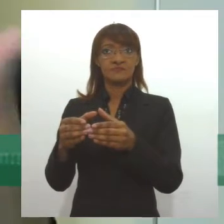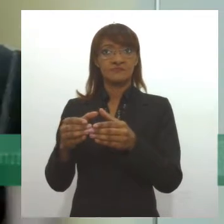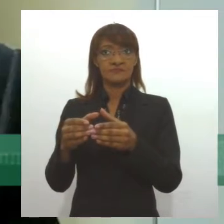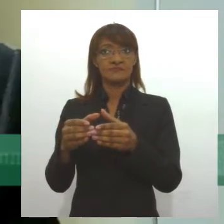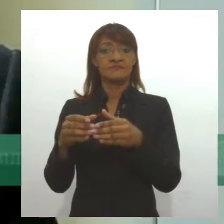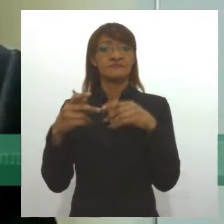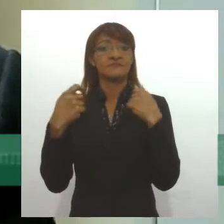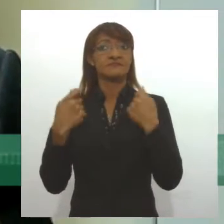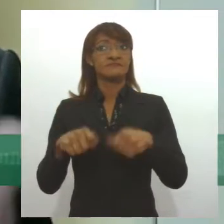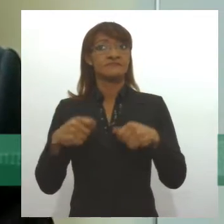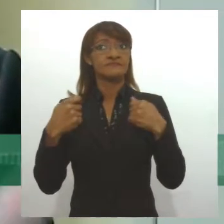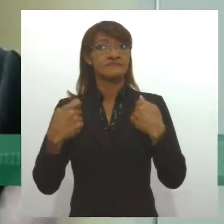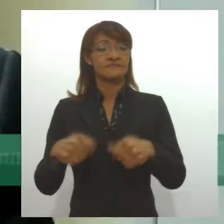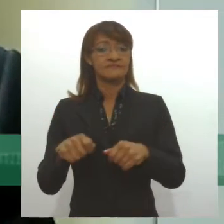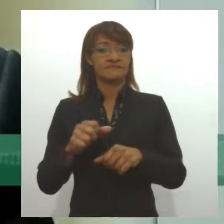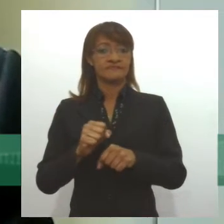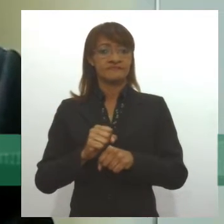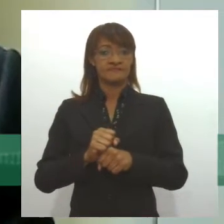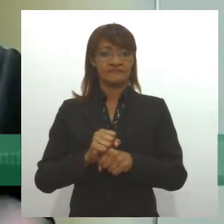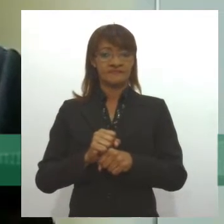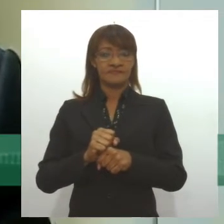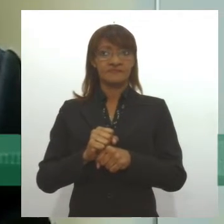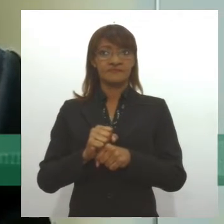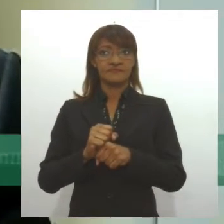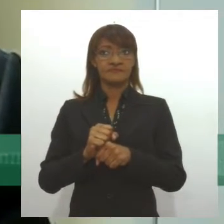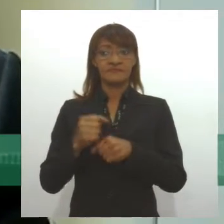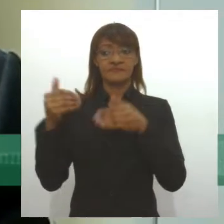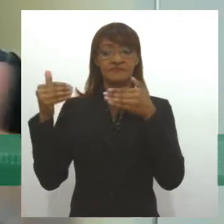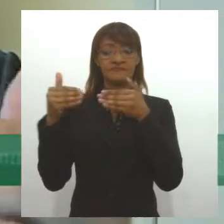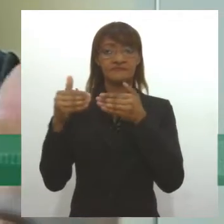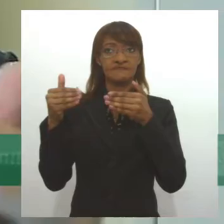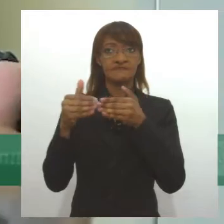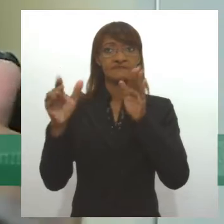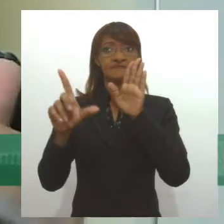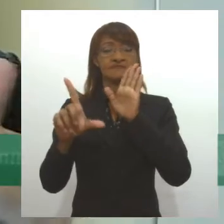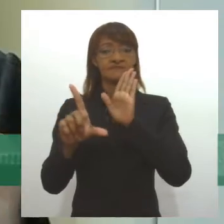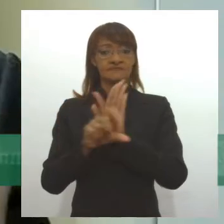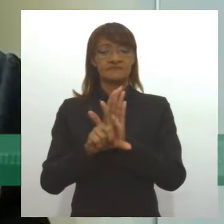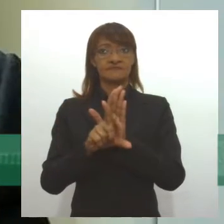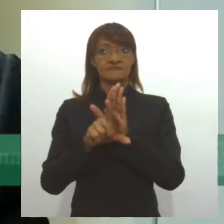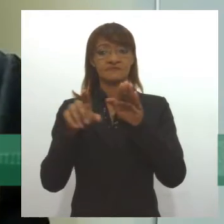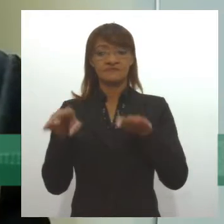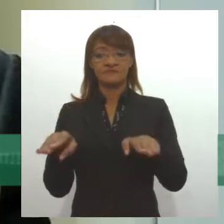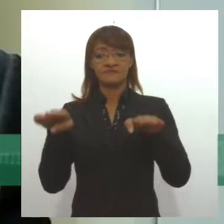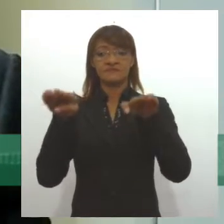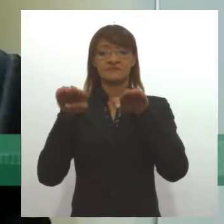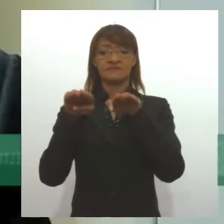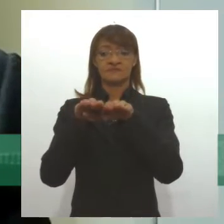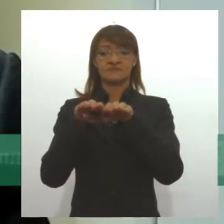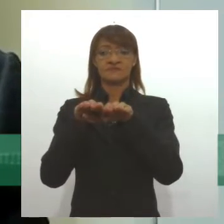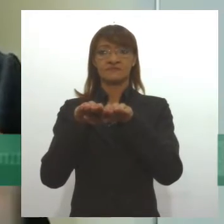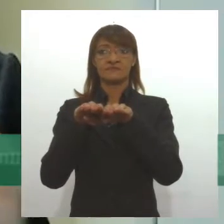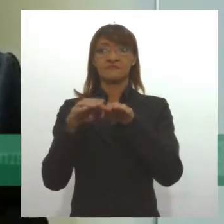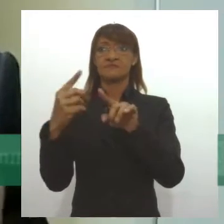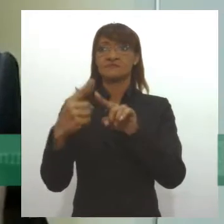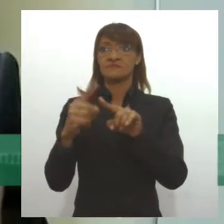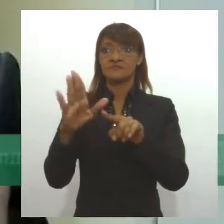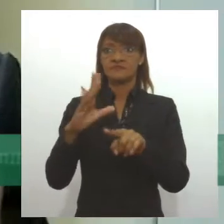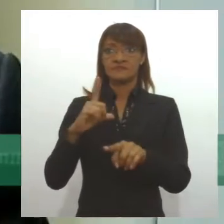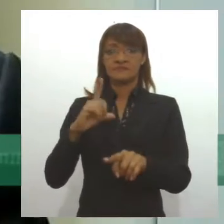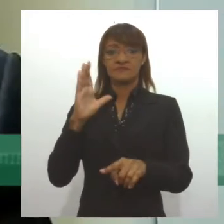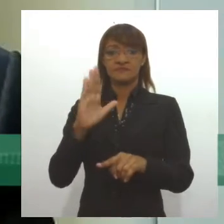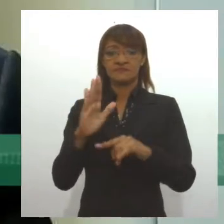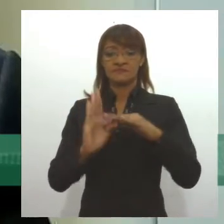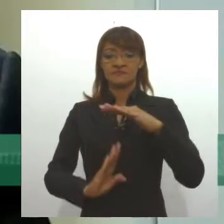ser enfrentado de acordo com a lei e colocá-los no mesmo patamar. Se tem um teto para aqueles que estão na